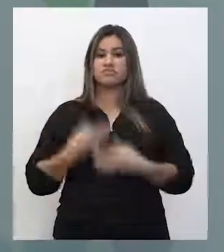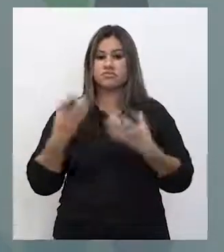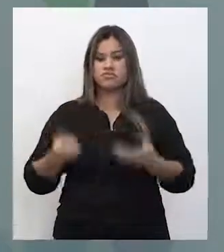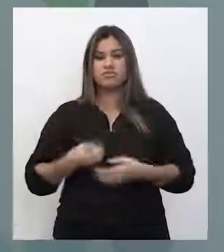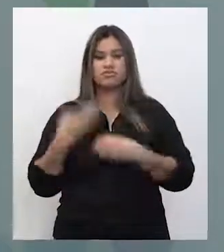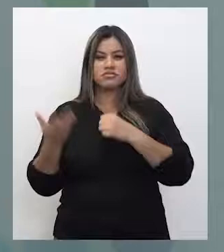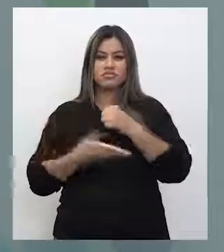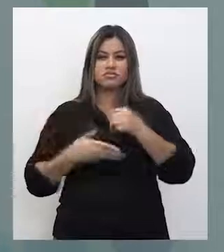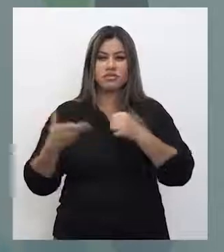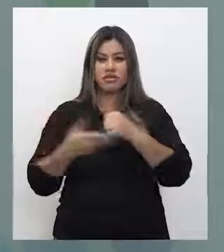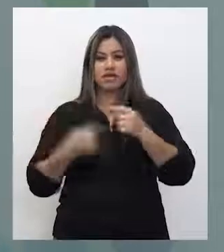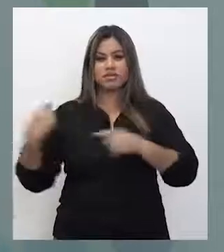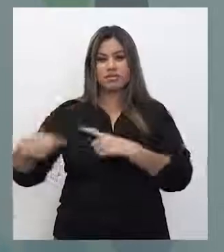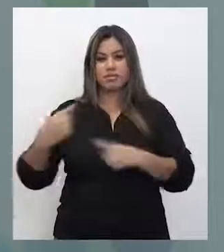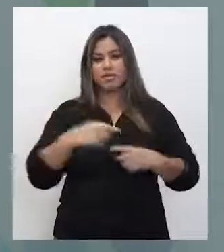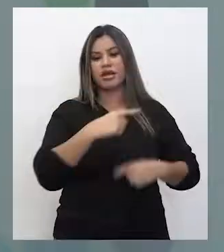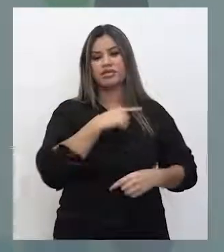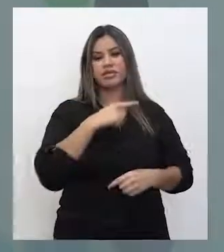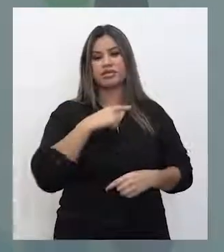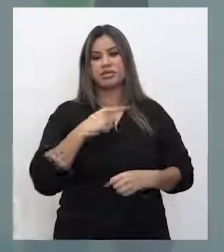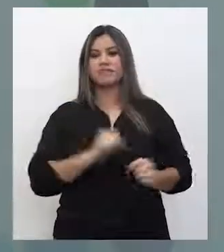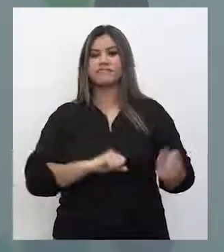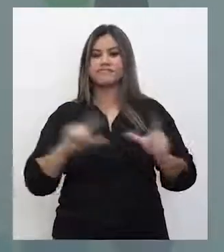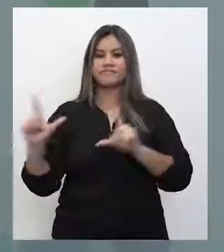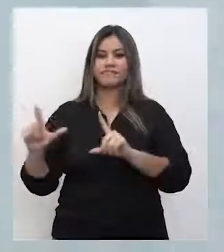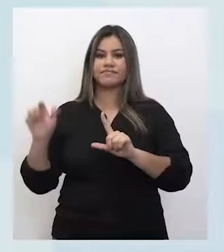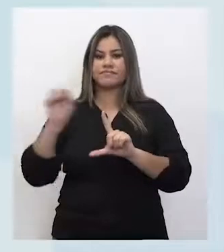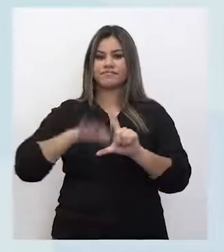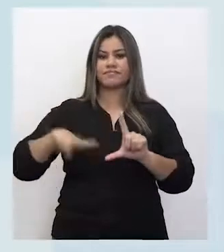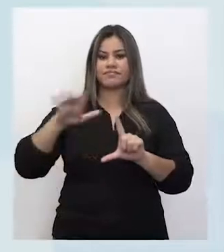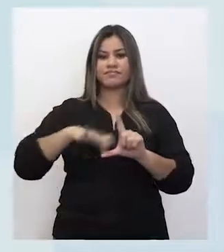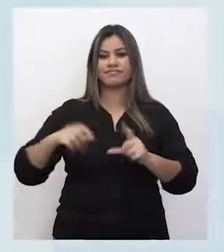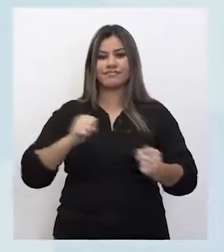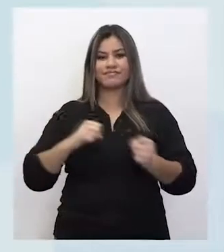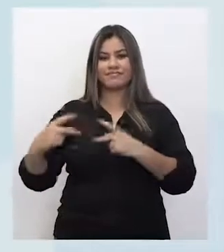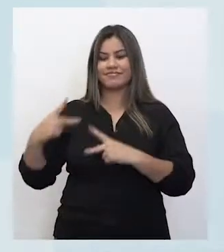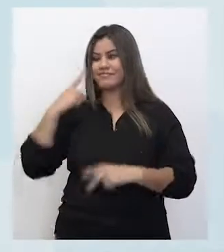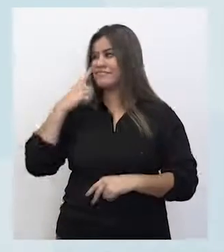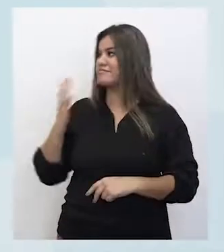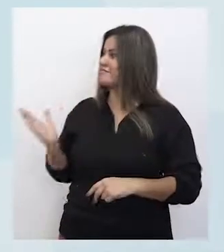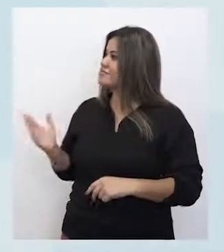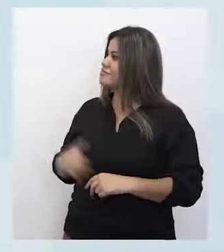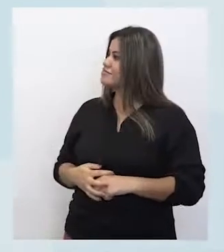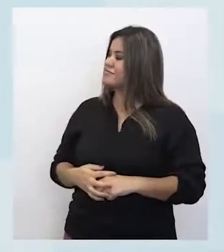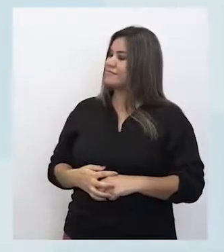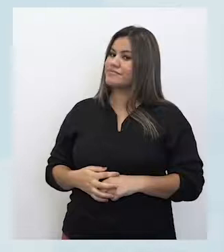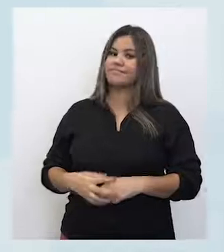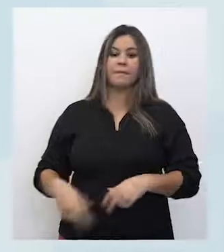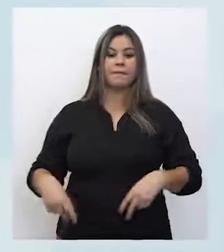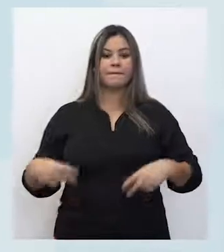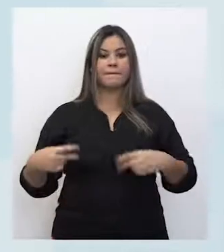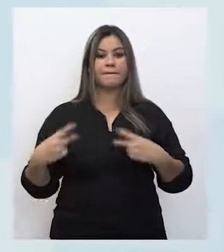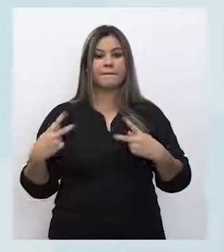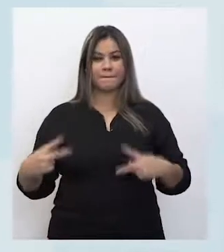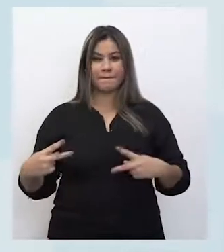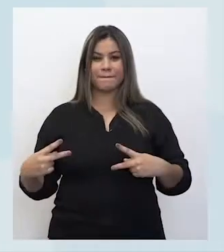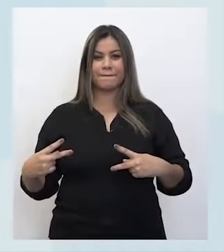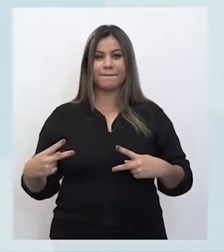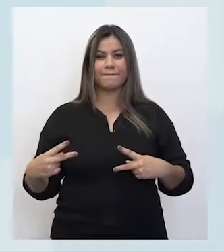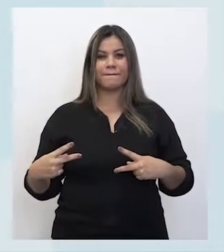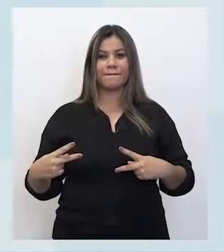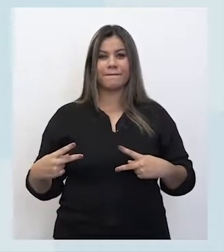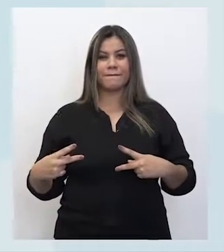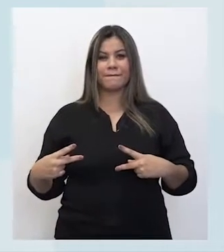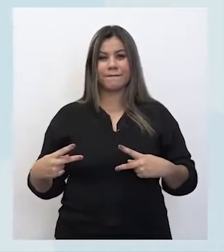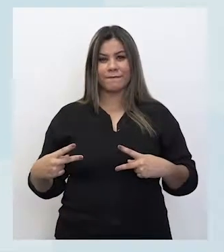subsídios para o debate que vocês farão. Na tela tem o QR Code para vocês avaliarem a aula que acabaram de assistir.